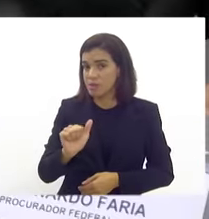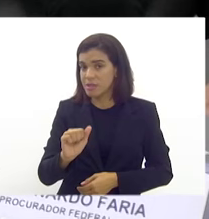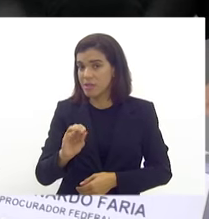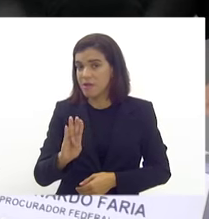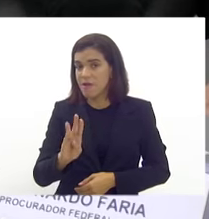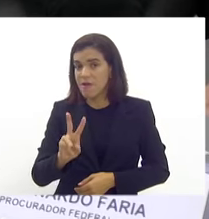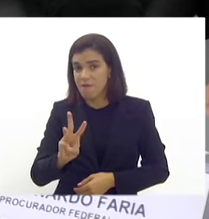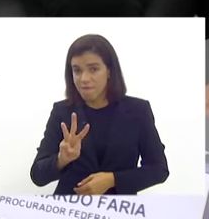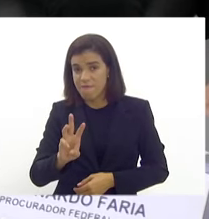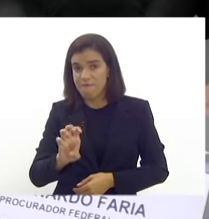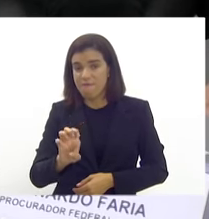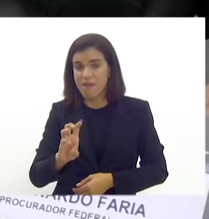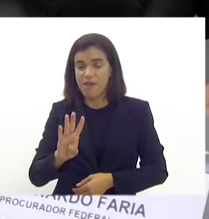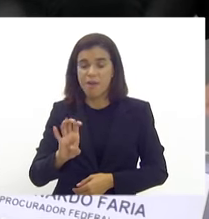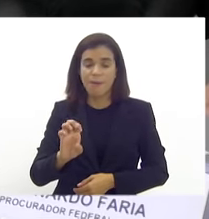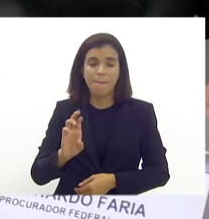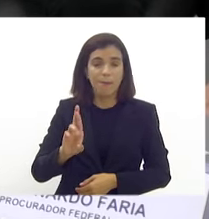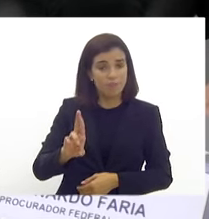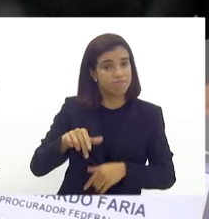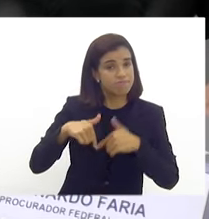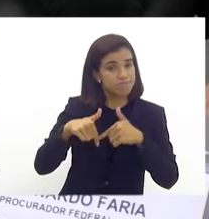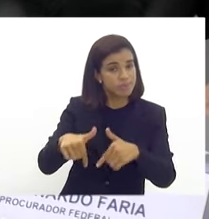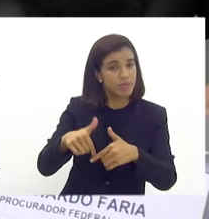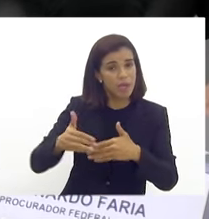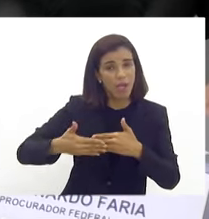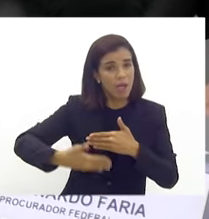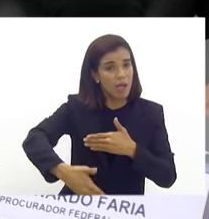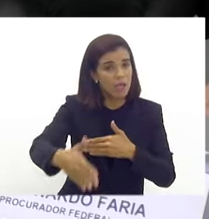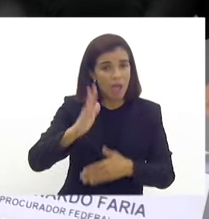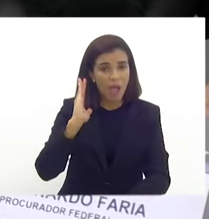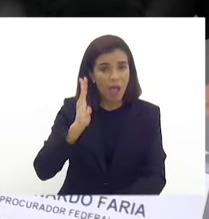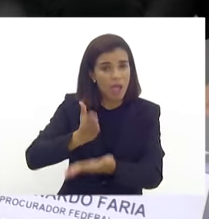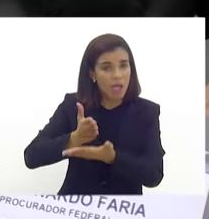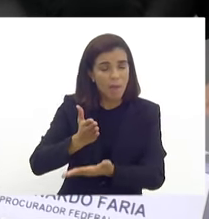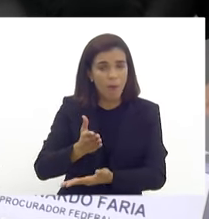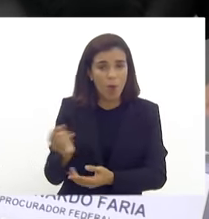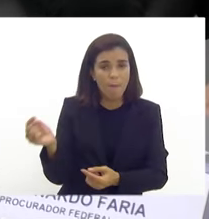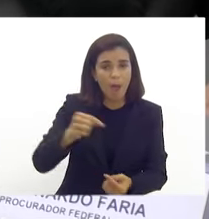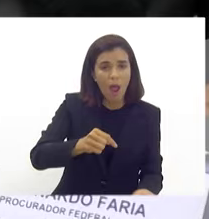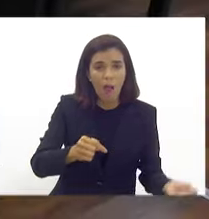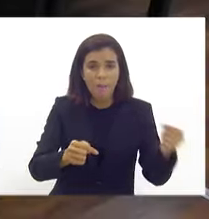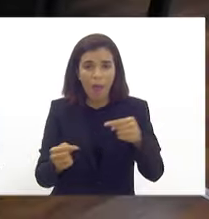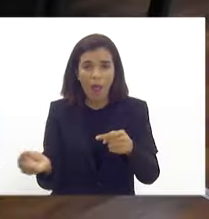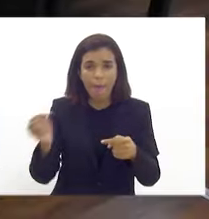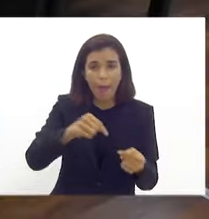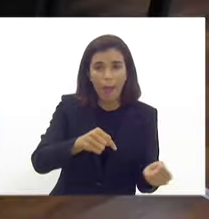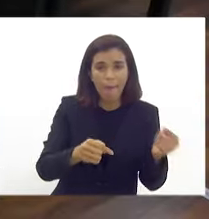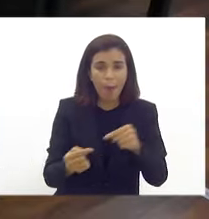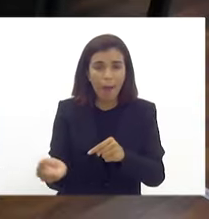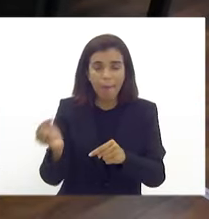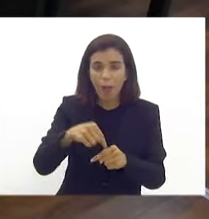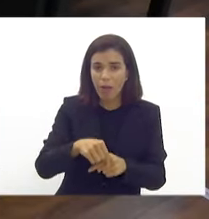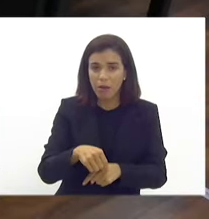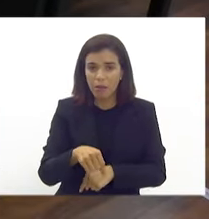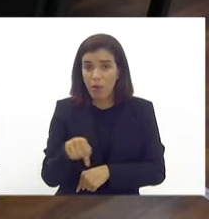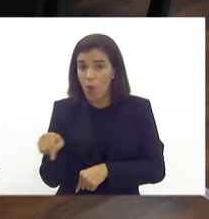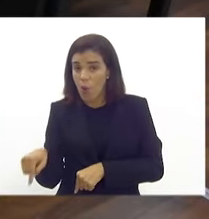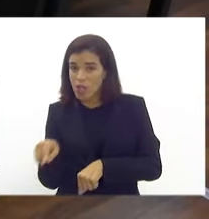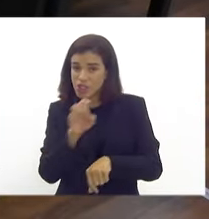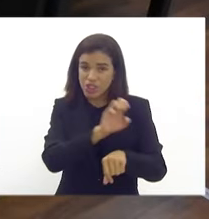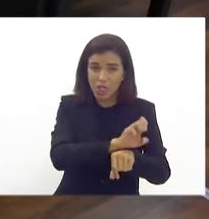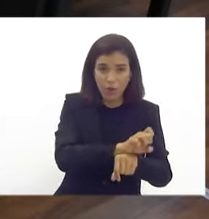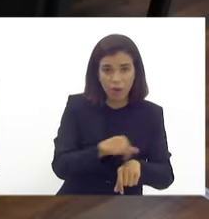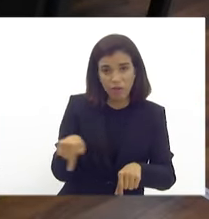elaborado o texto dela dizendo daqui para frente acabou o jogo de empurra ninguém vai empurrar mais pro órgão Estadual por órg